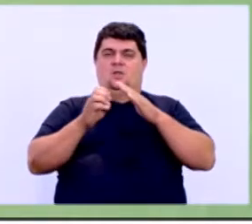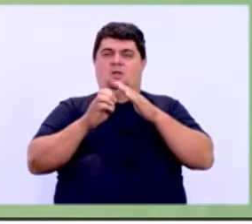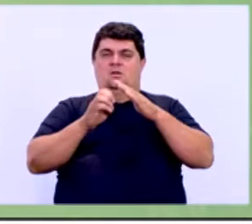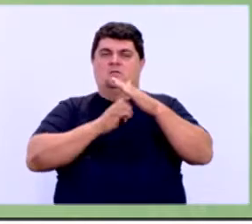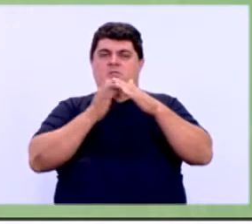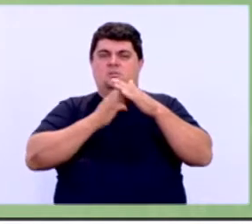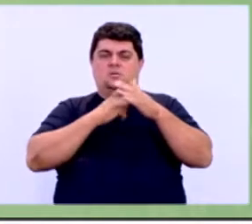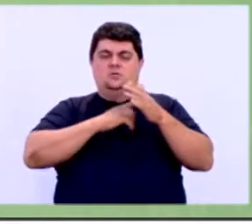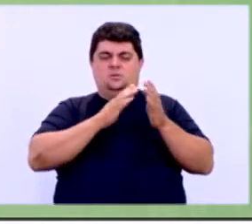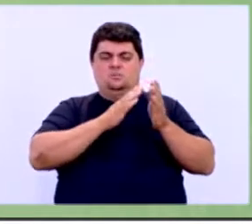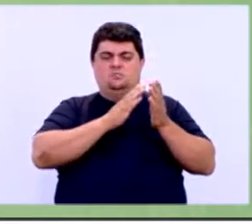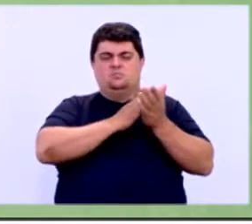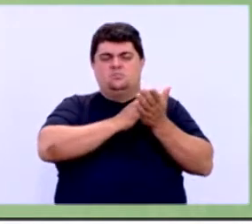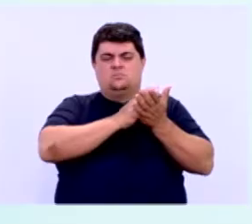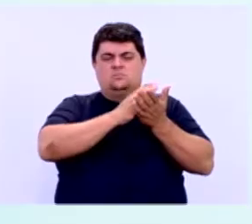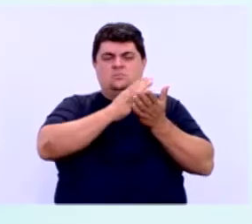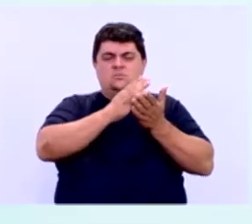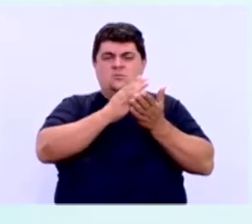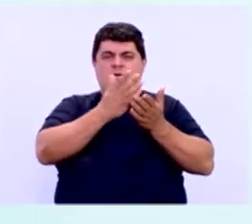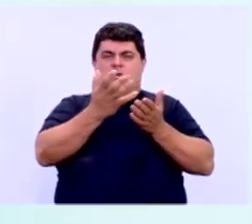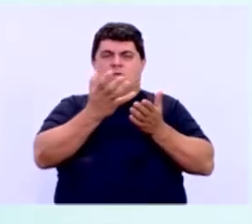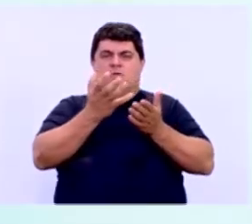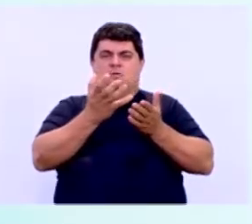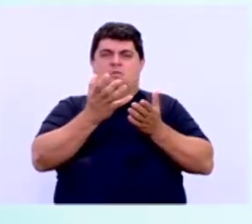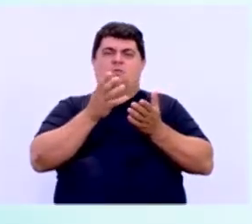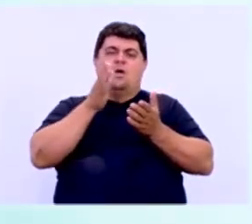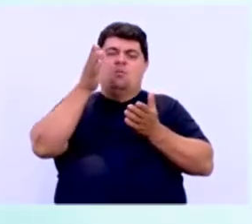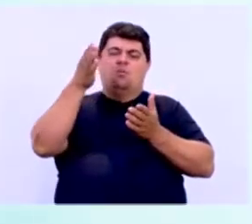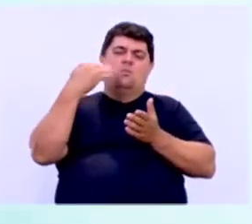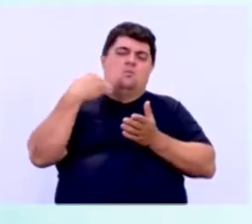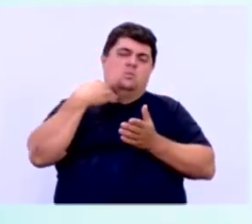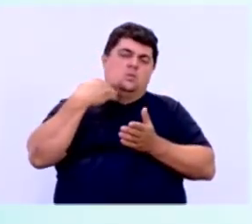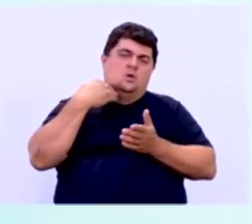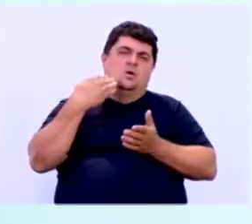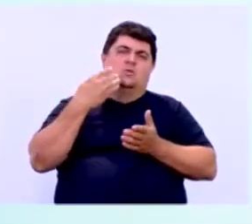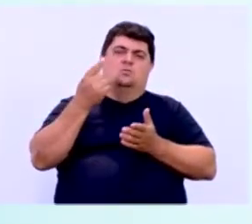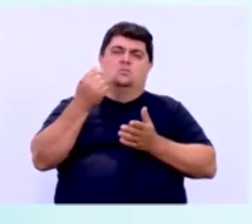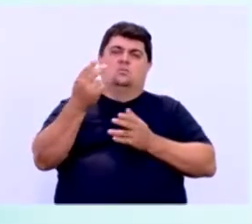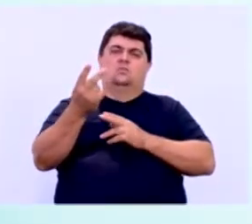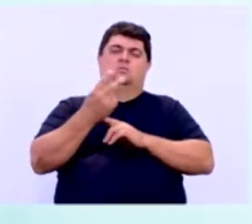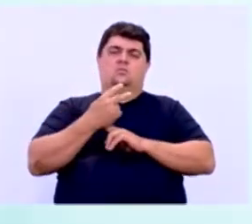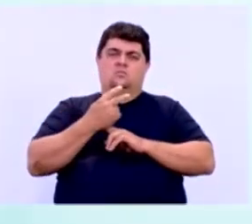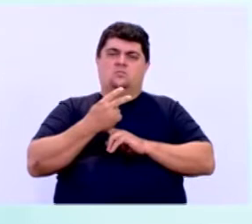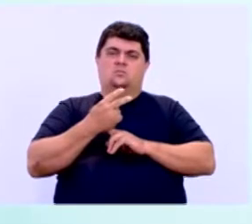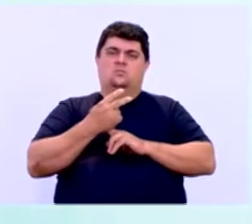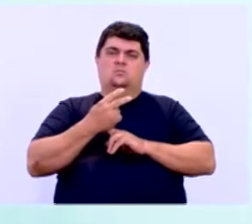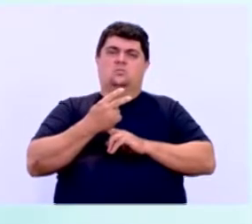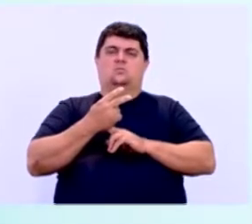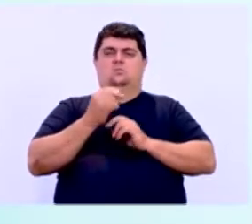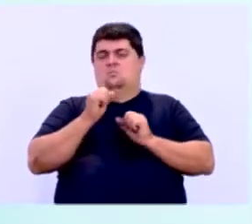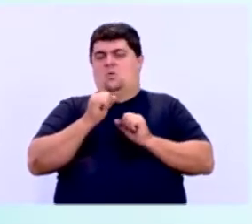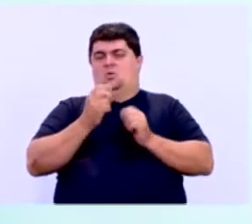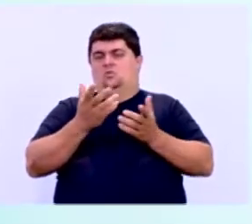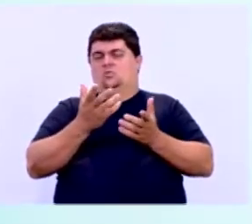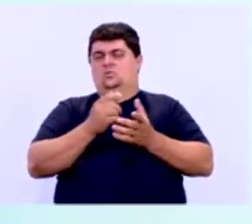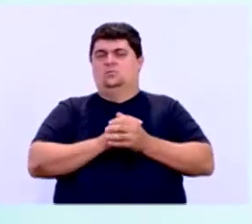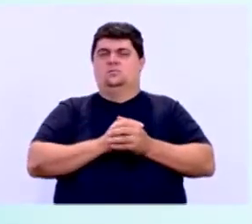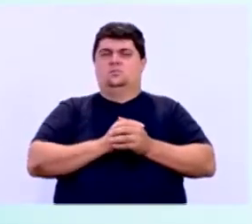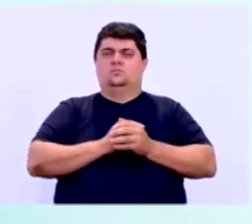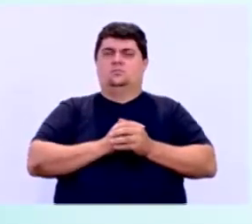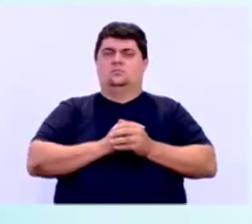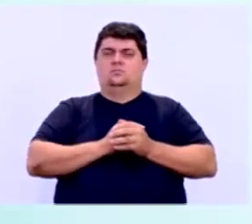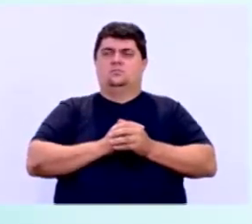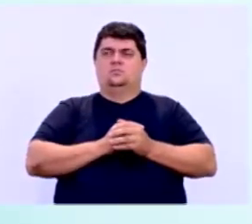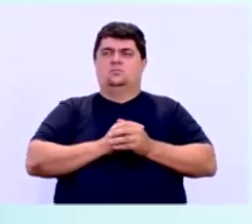iniciando o seu empreendimento, ela busca um capital de terceiro. Pode ser esse capital coletado em um banco, né, em um